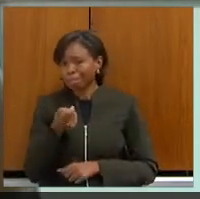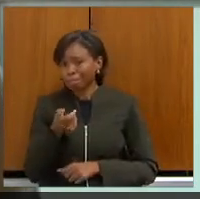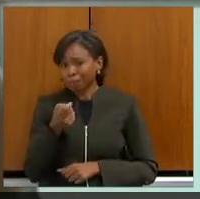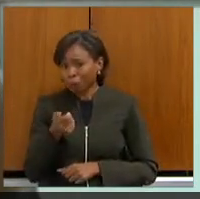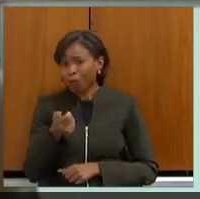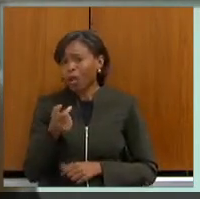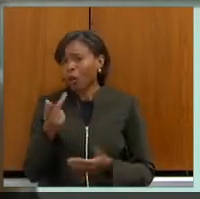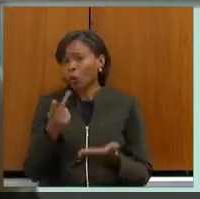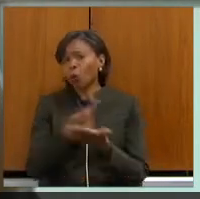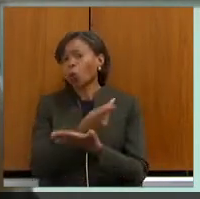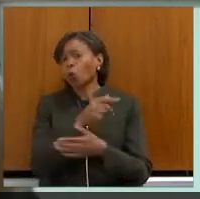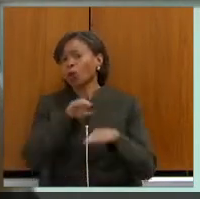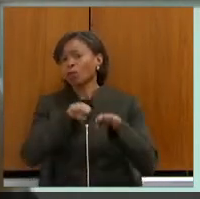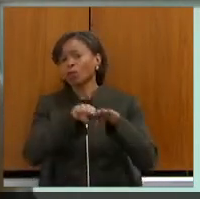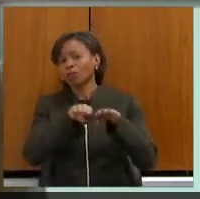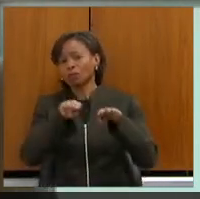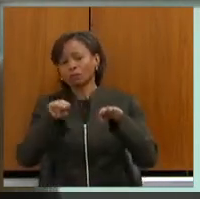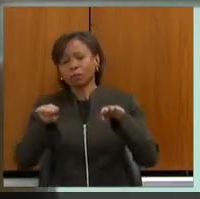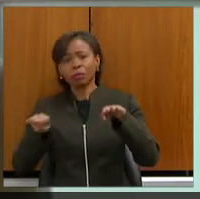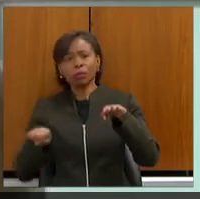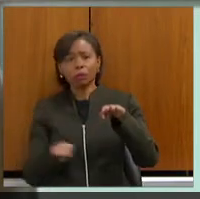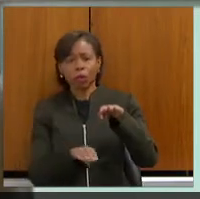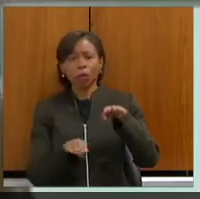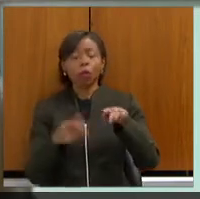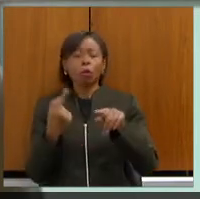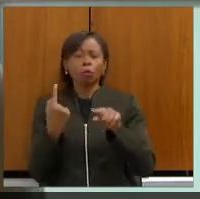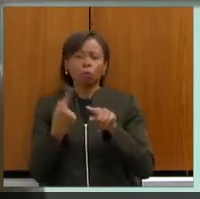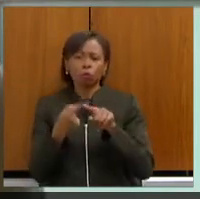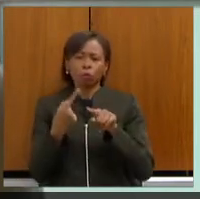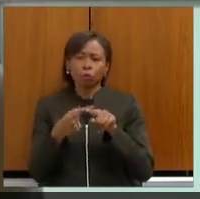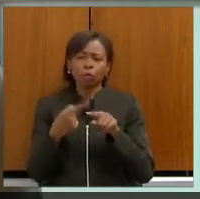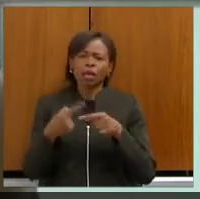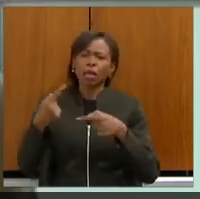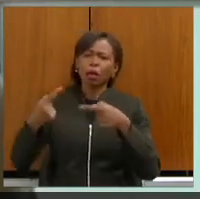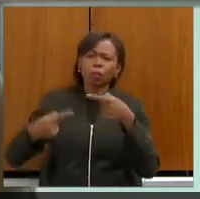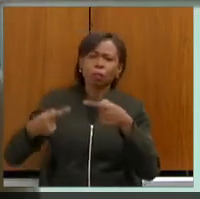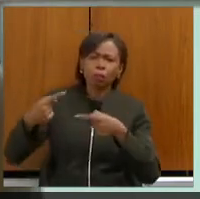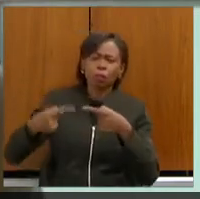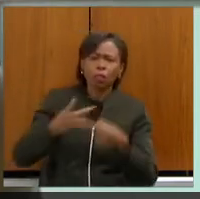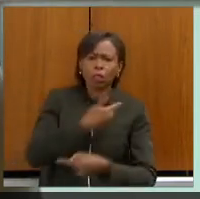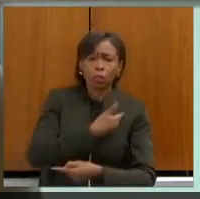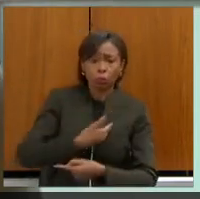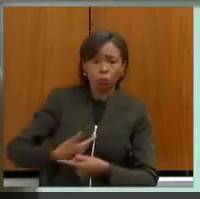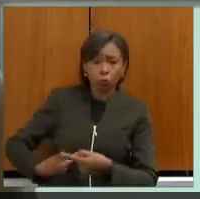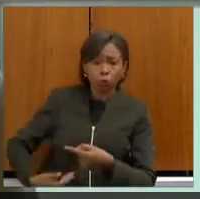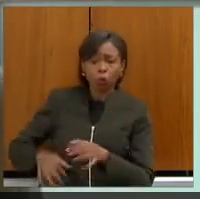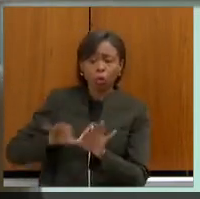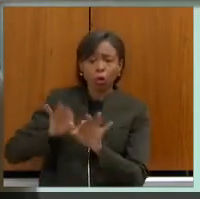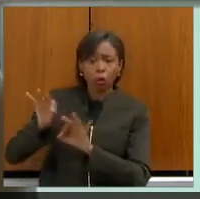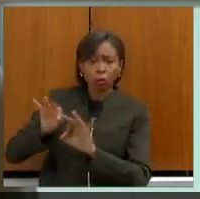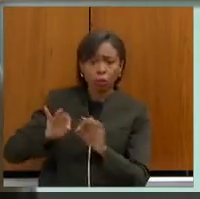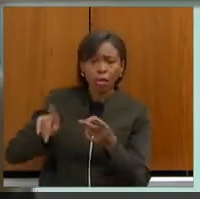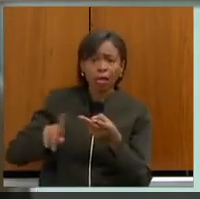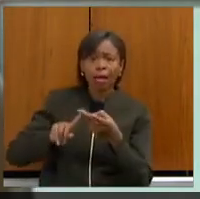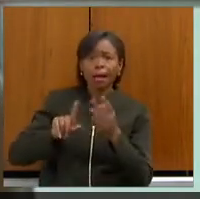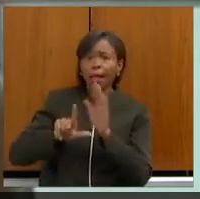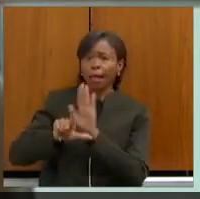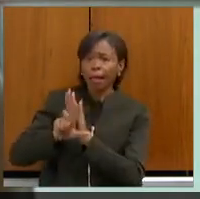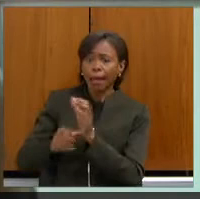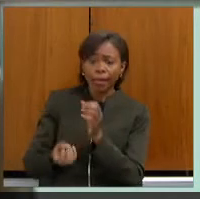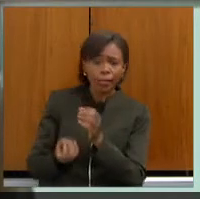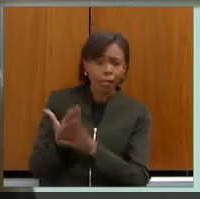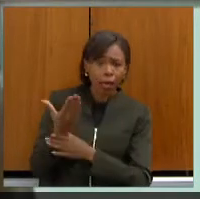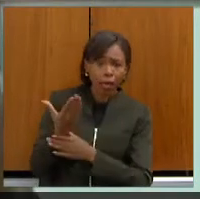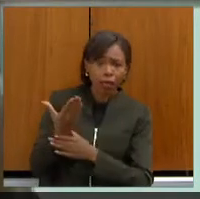desigualdades porque a construção de políticas públicas e de leis vai ser feitas né pelos